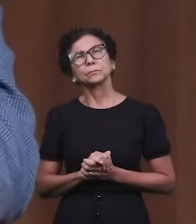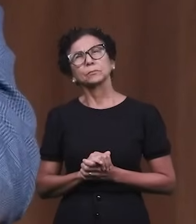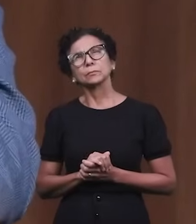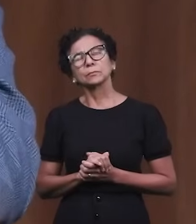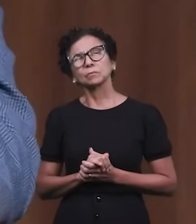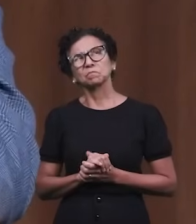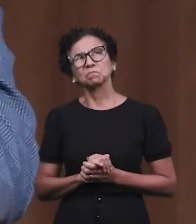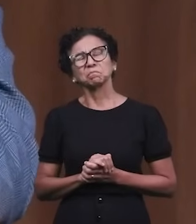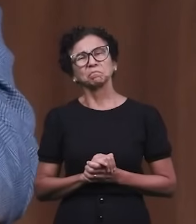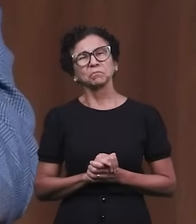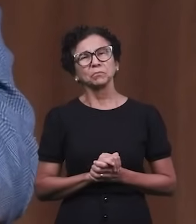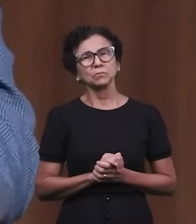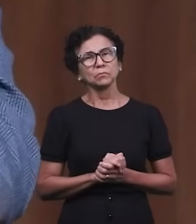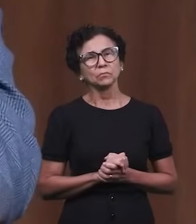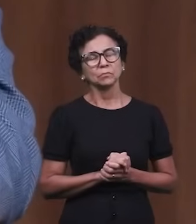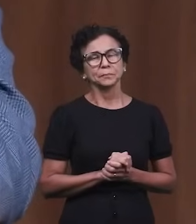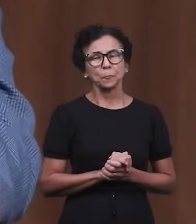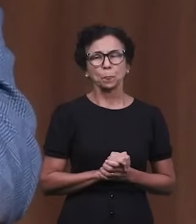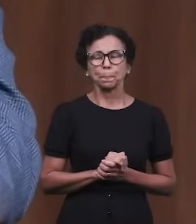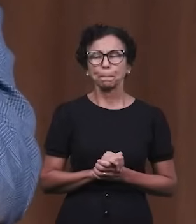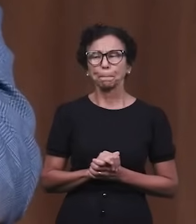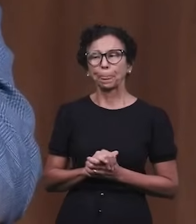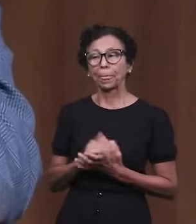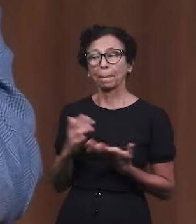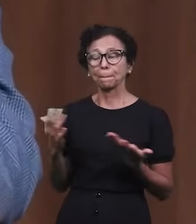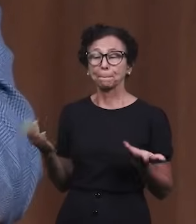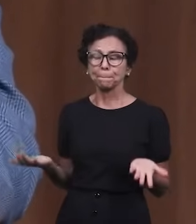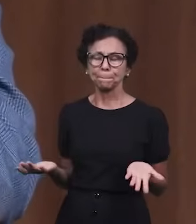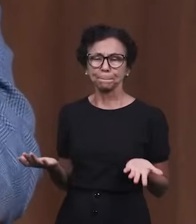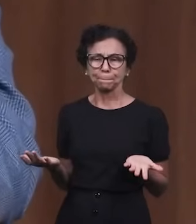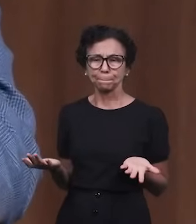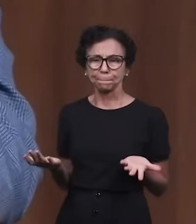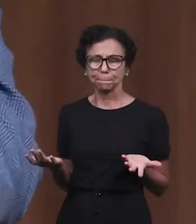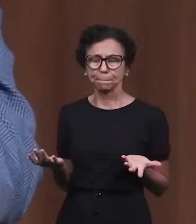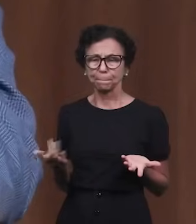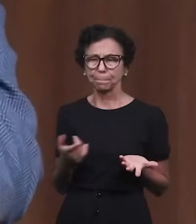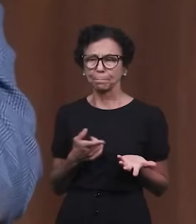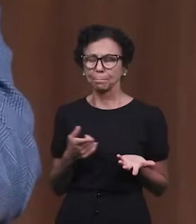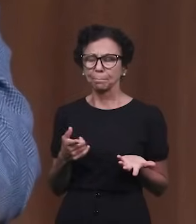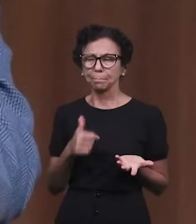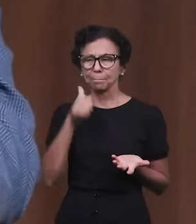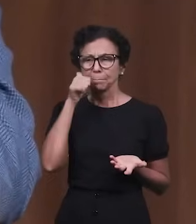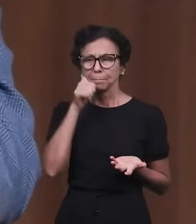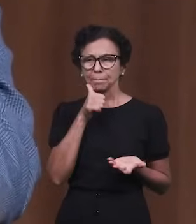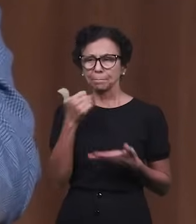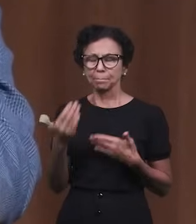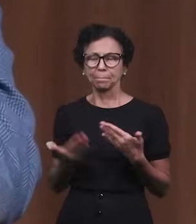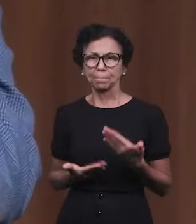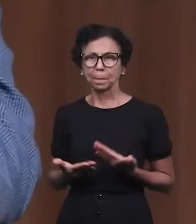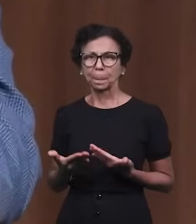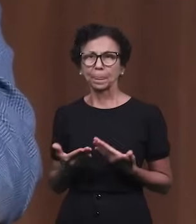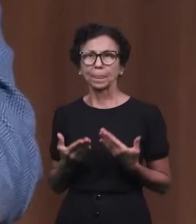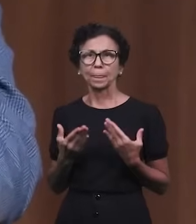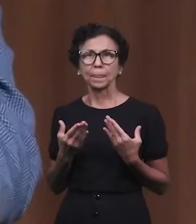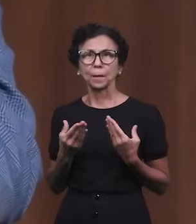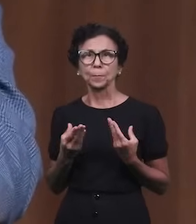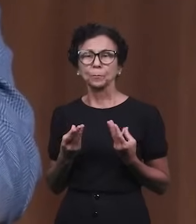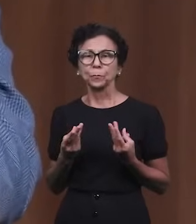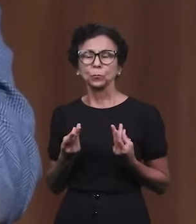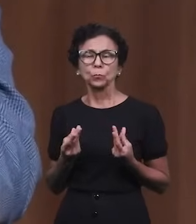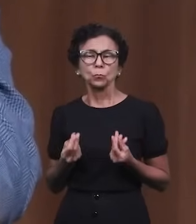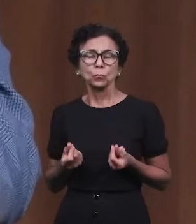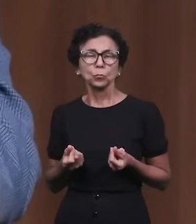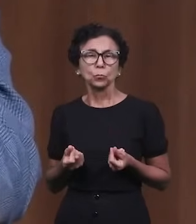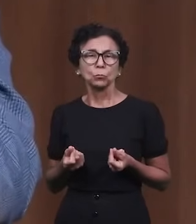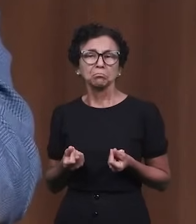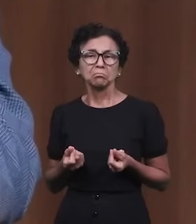alguém me questionava, eu digo, isso é o seguinte, ela tem todas as qualidades, conhece a doutrina e tal, mas nós precisamos